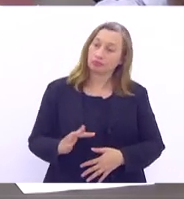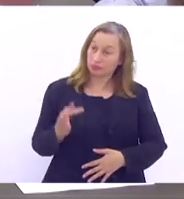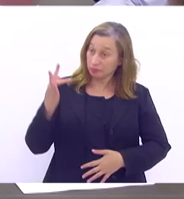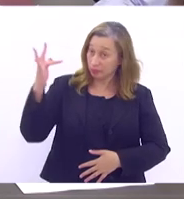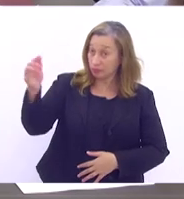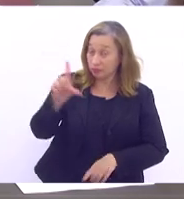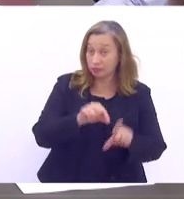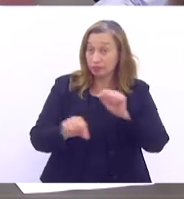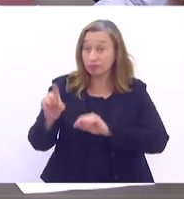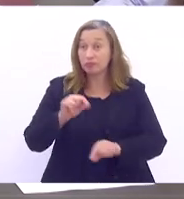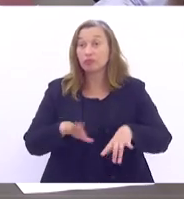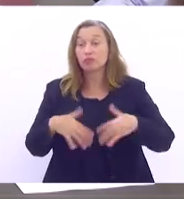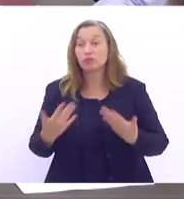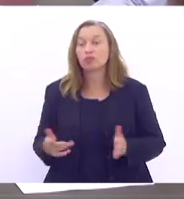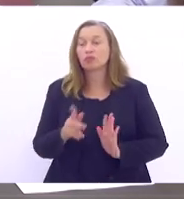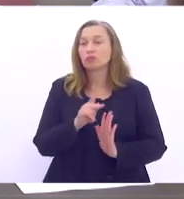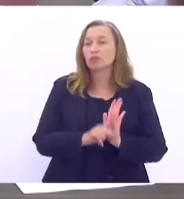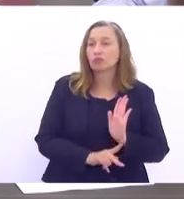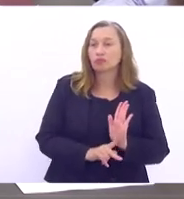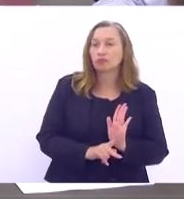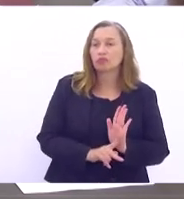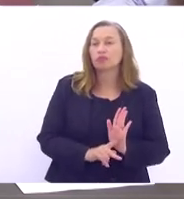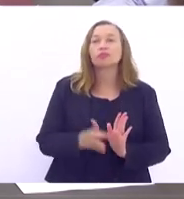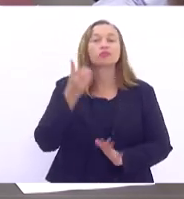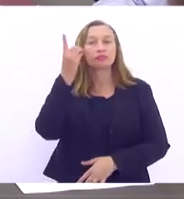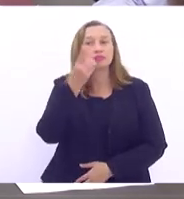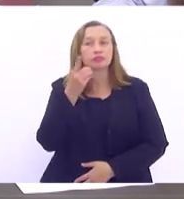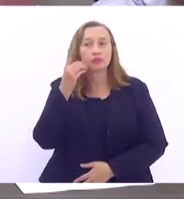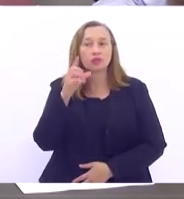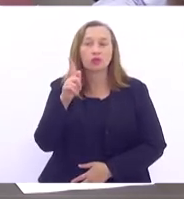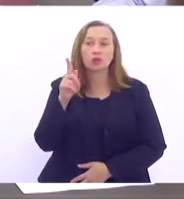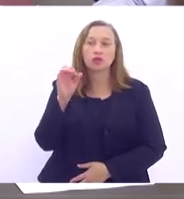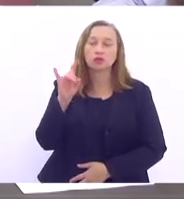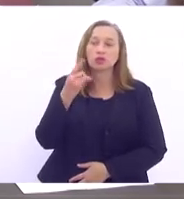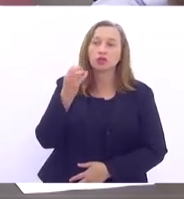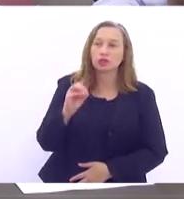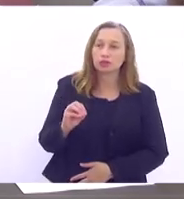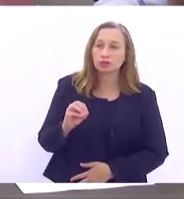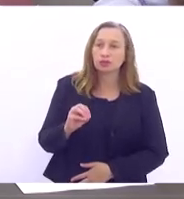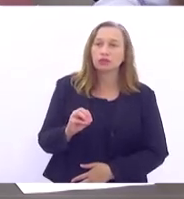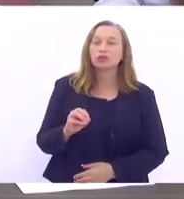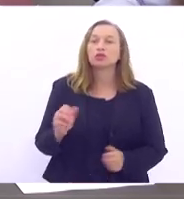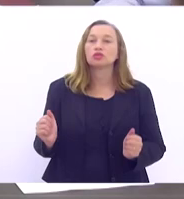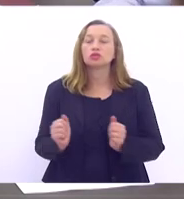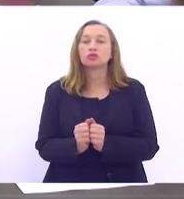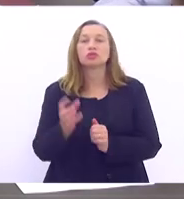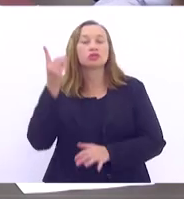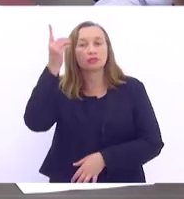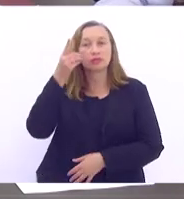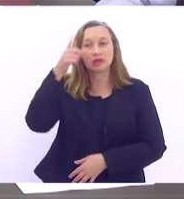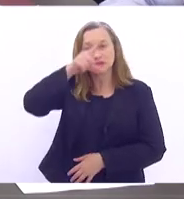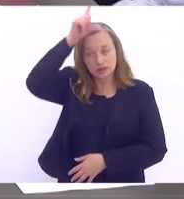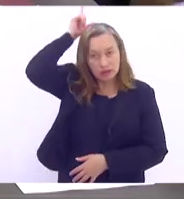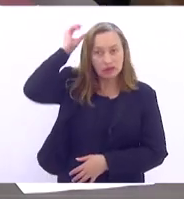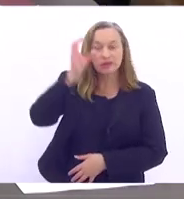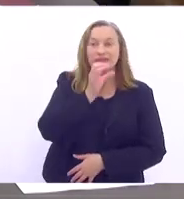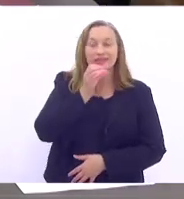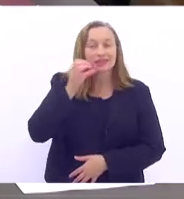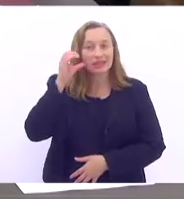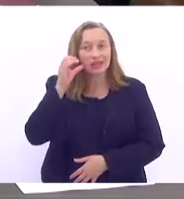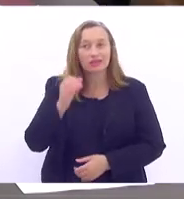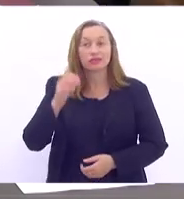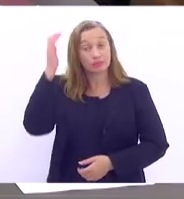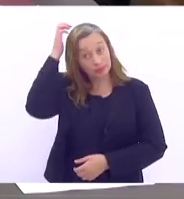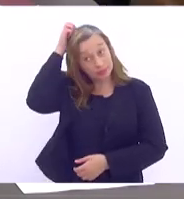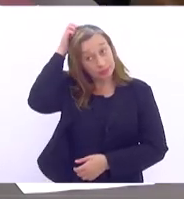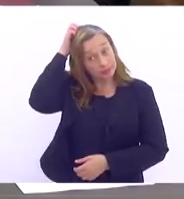Portanto, projeto com vistas para o deputado Cozzolino, compartilhado do deputado Luiz Paulo e deputada Célia Jordão.